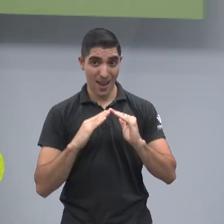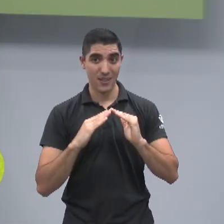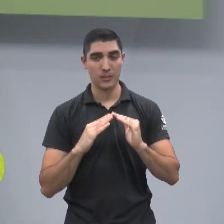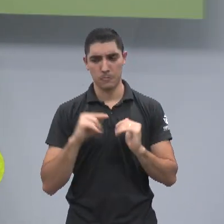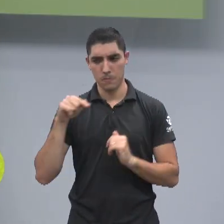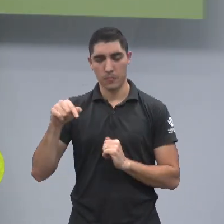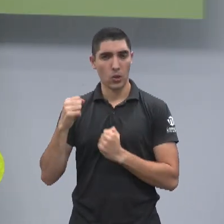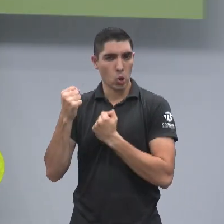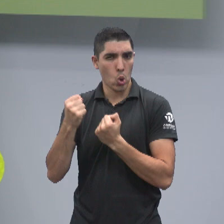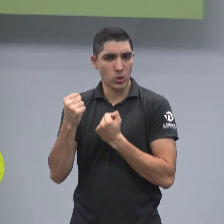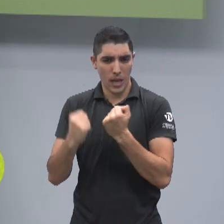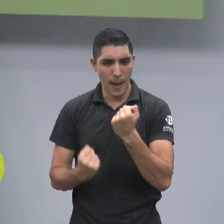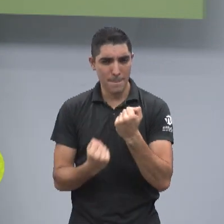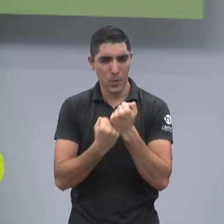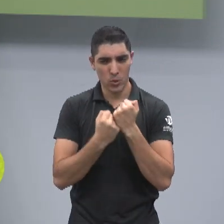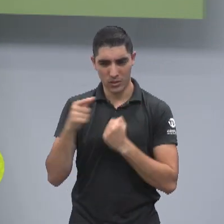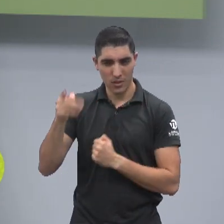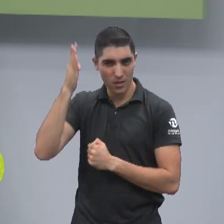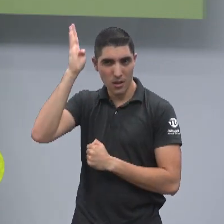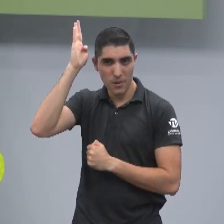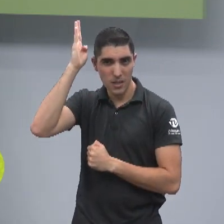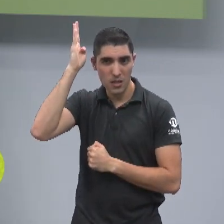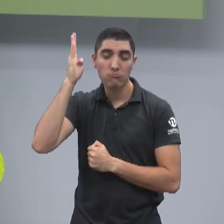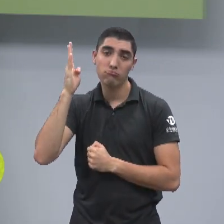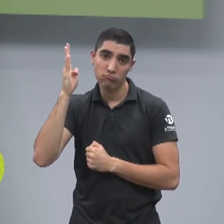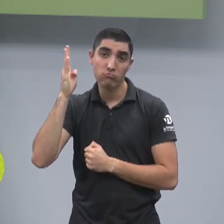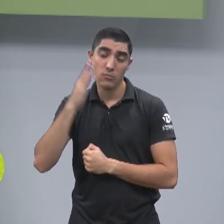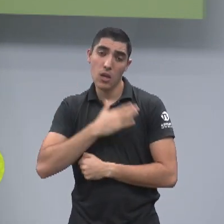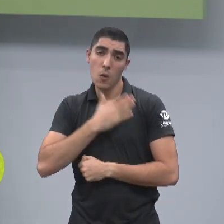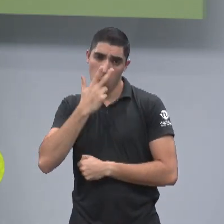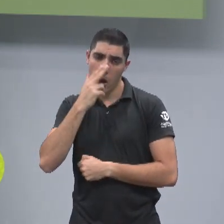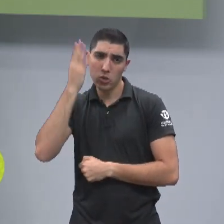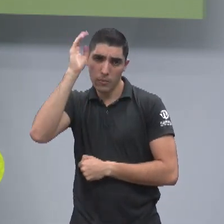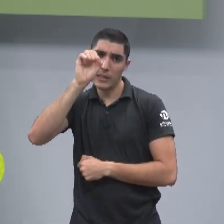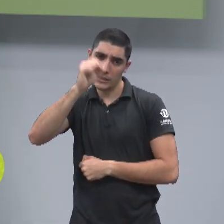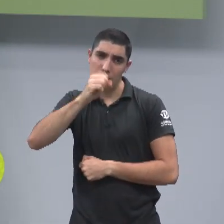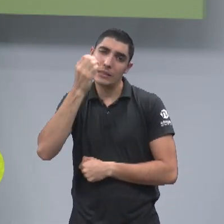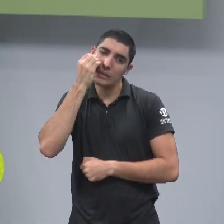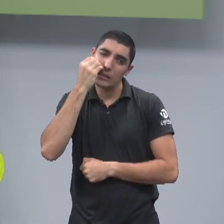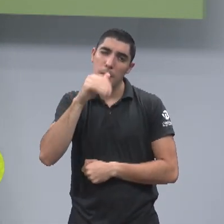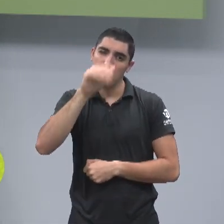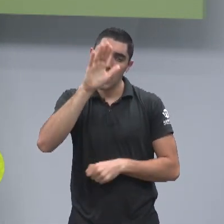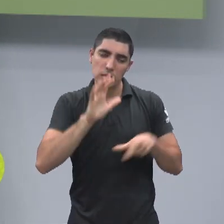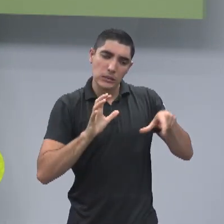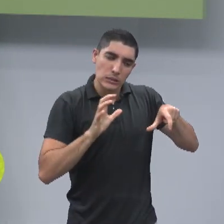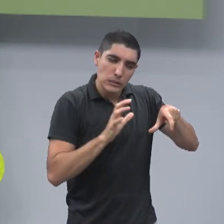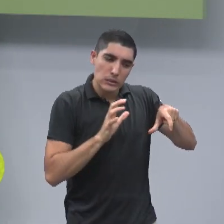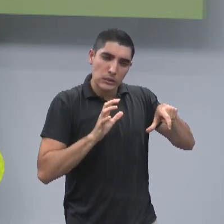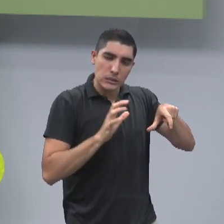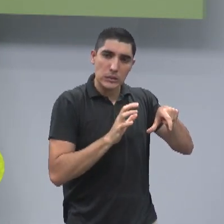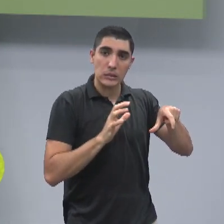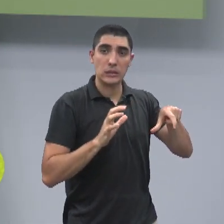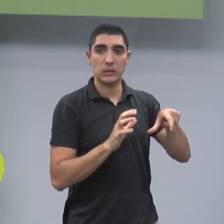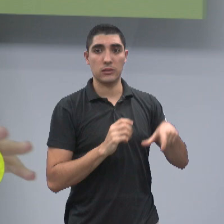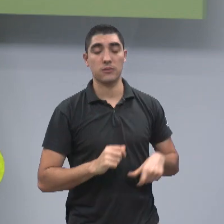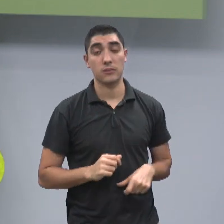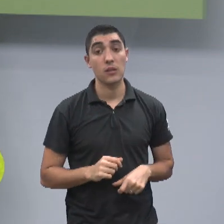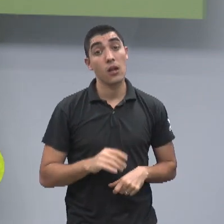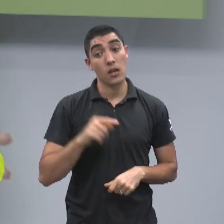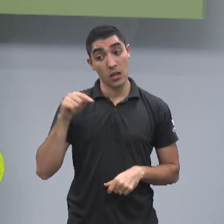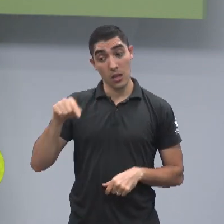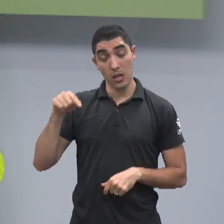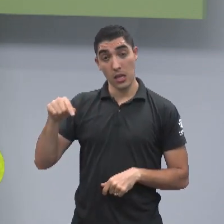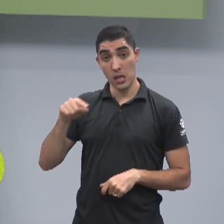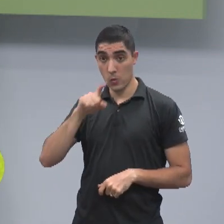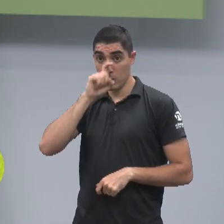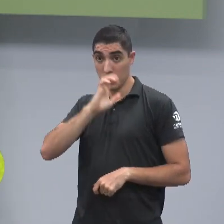empurrar o Taubaté, então consequentemente, acho que o Taubaté vai sair um pouco mais para o jogo, vai tentar buscar esse primeiro gol, e o São José vai tentar